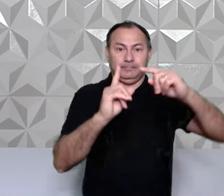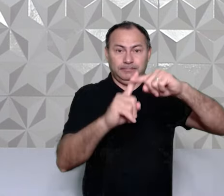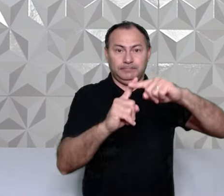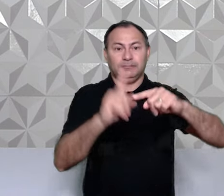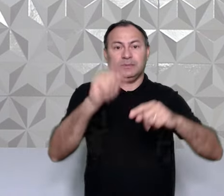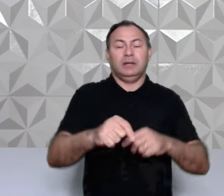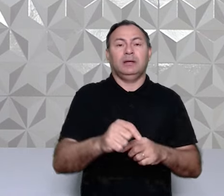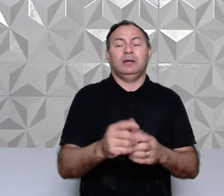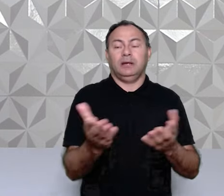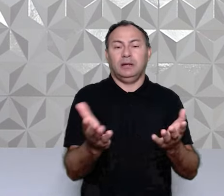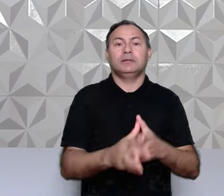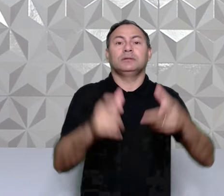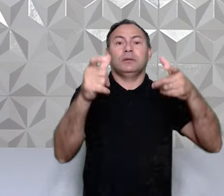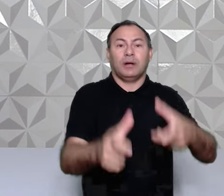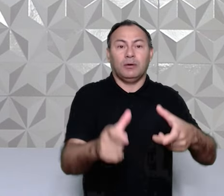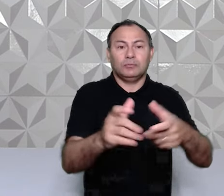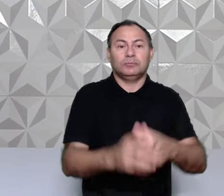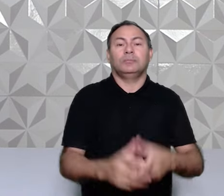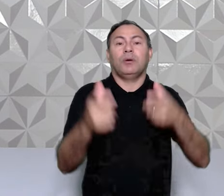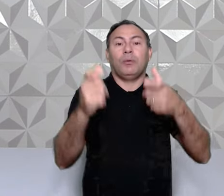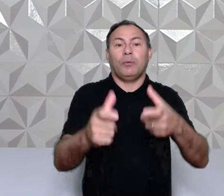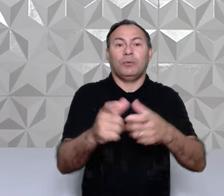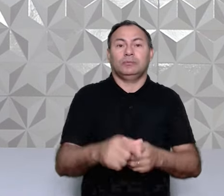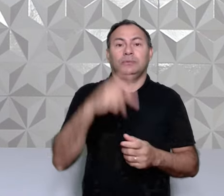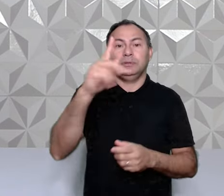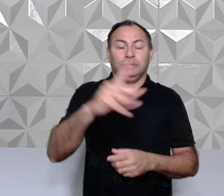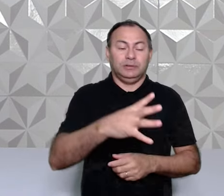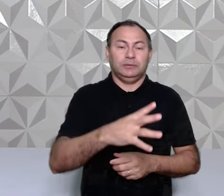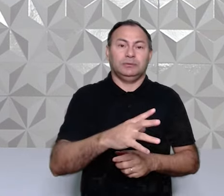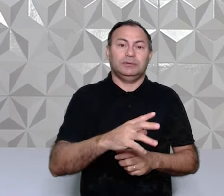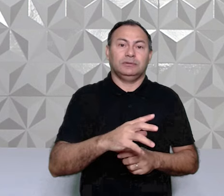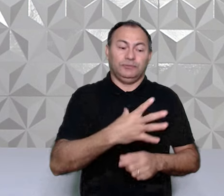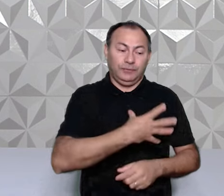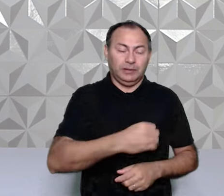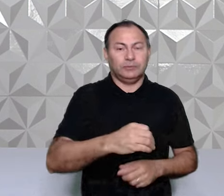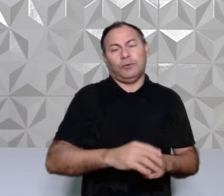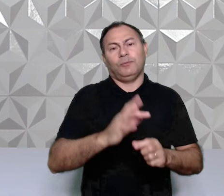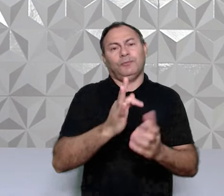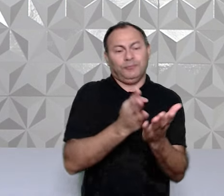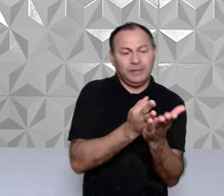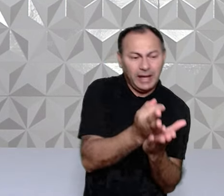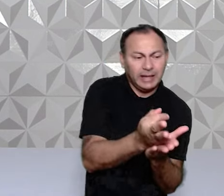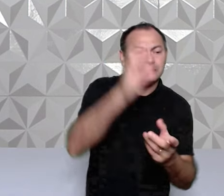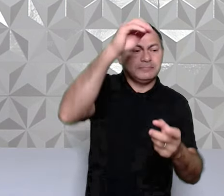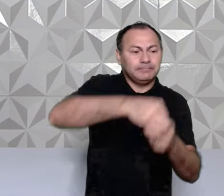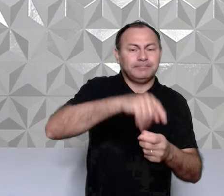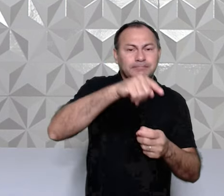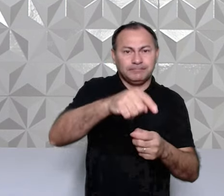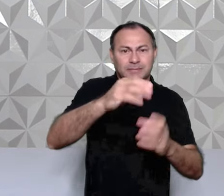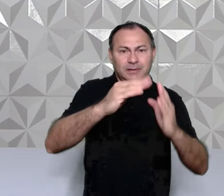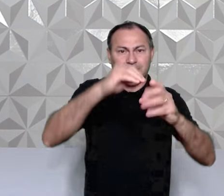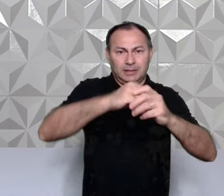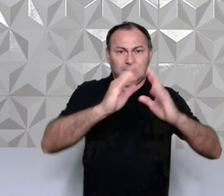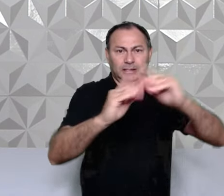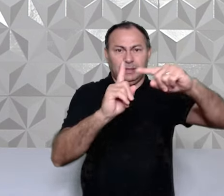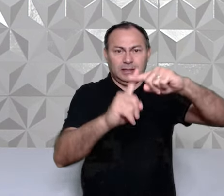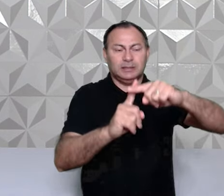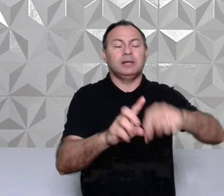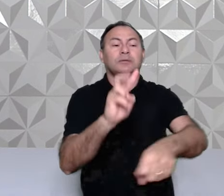A igreja é esse local onde os seus fiéis ali se encontram e estão